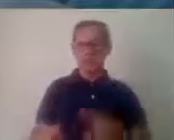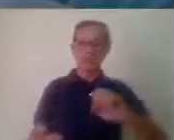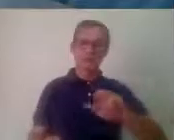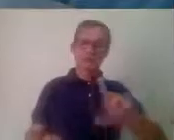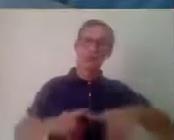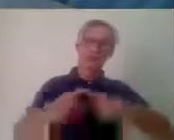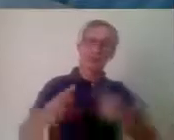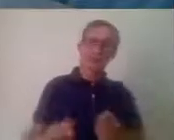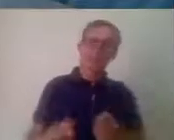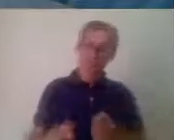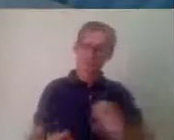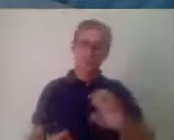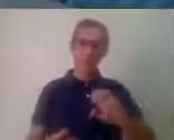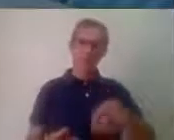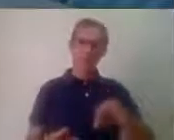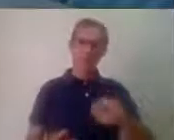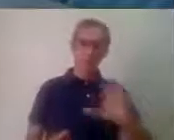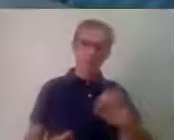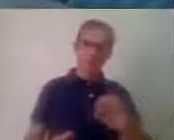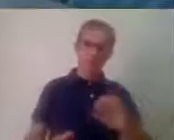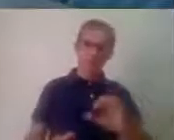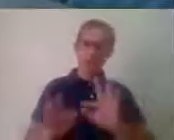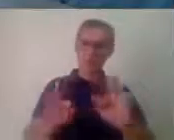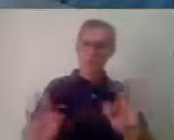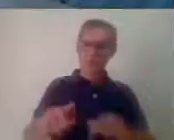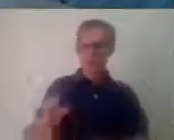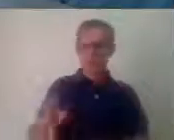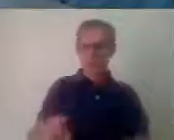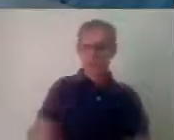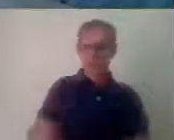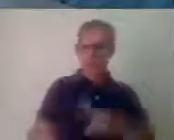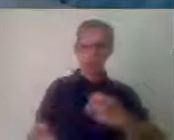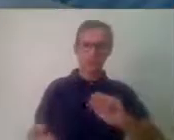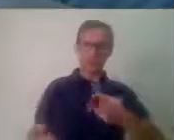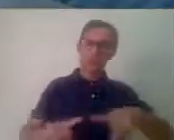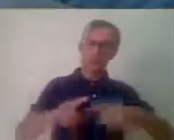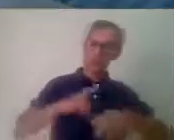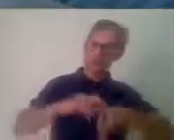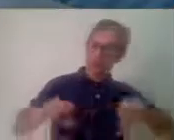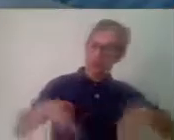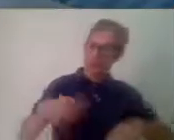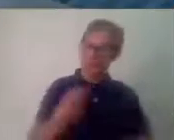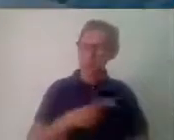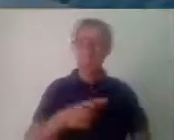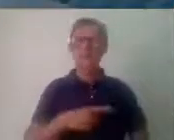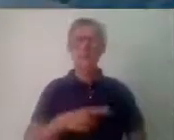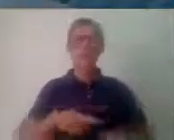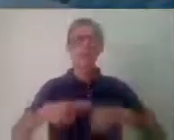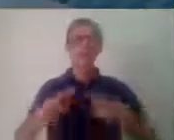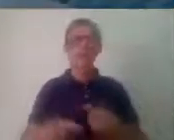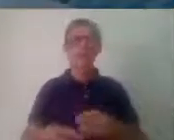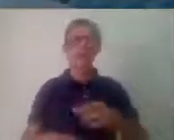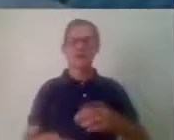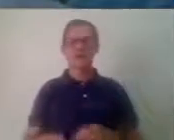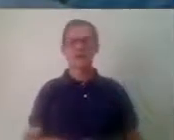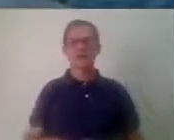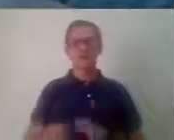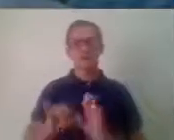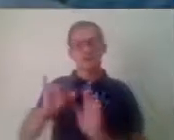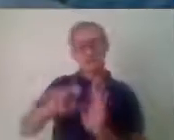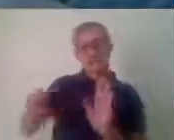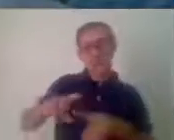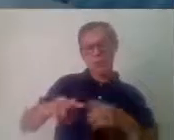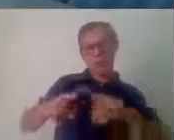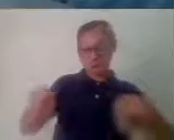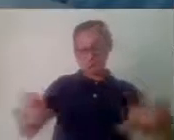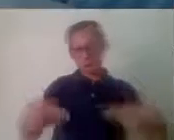que uma extensão das funções de uma variável real. A diferença é que agora a gente já não está mais no plano XY, a gente está no